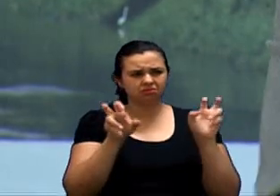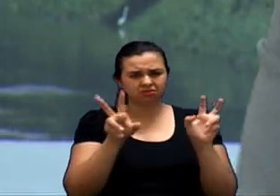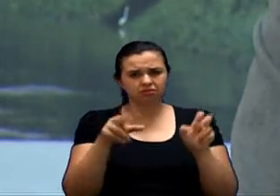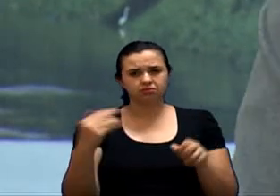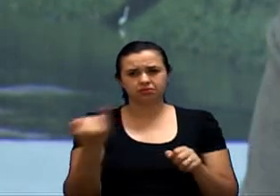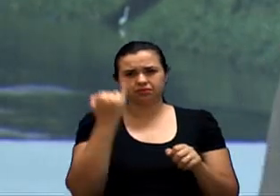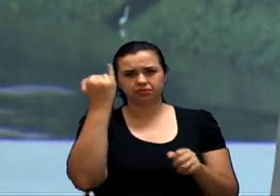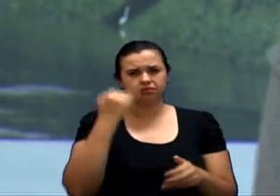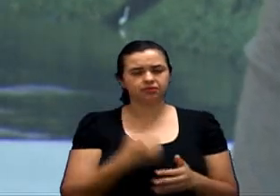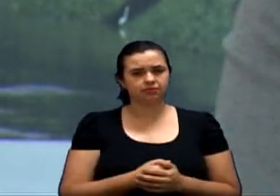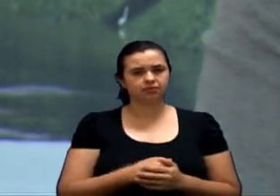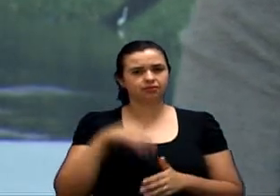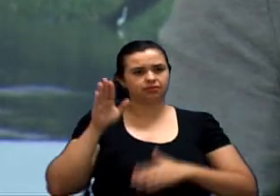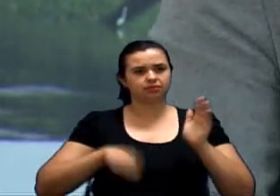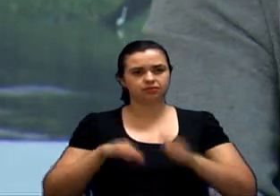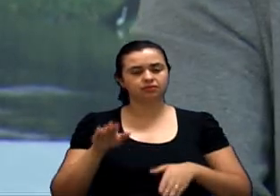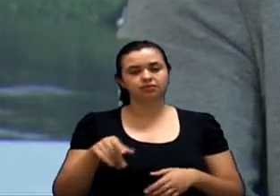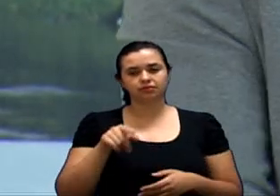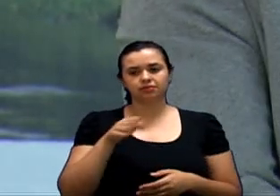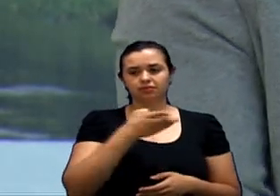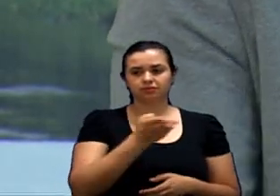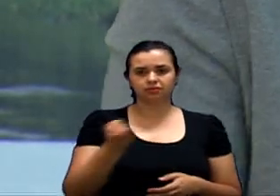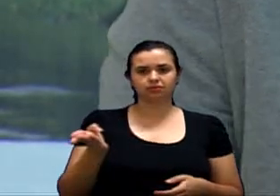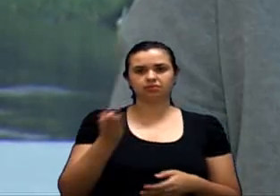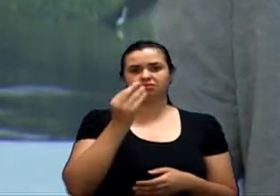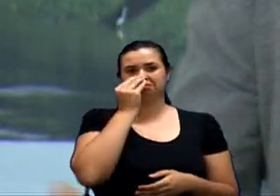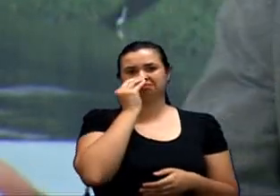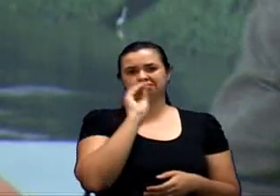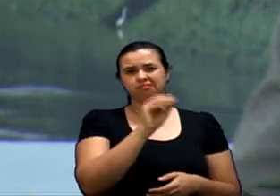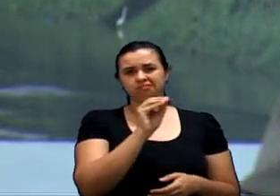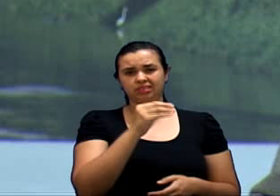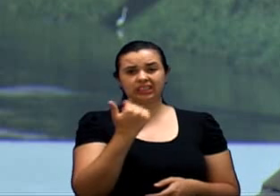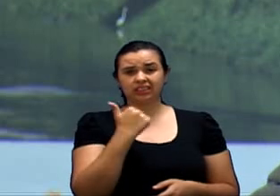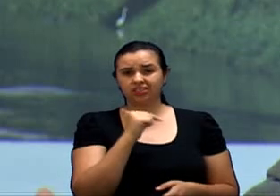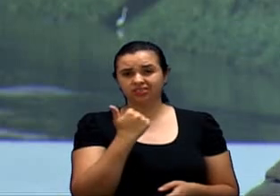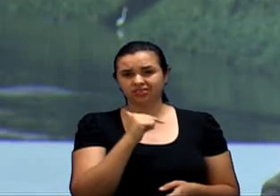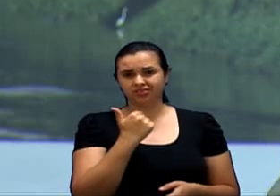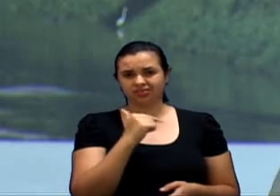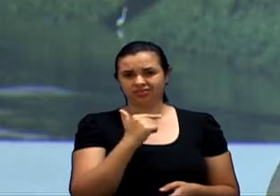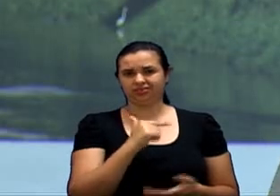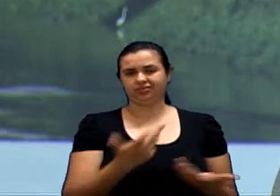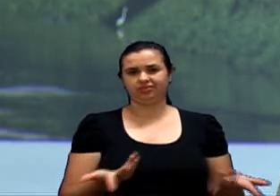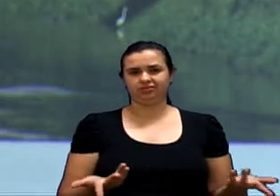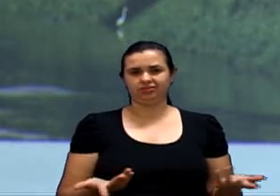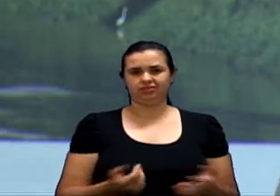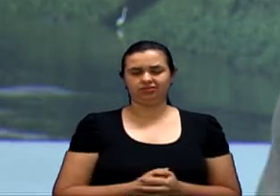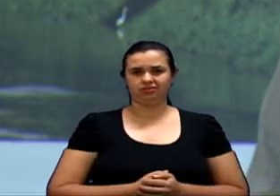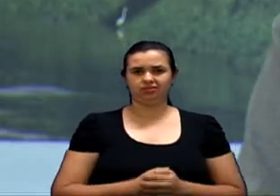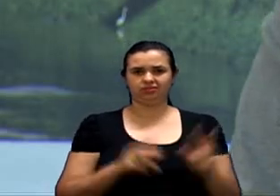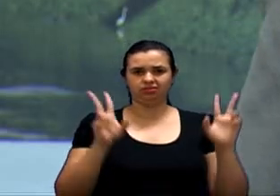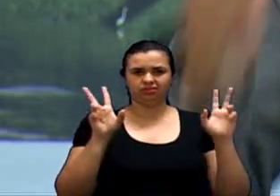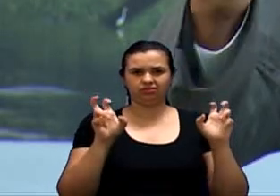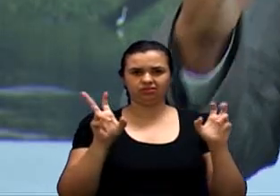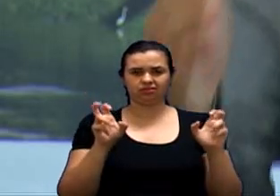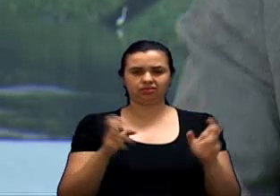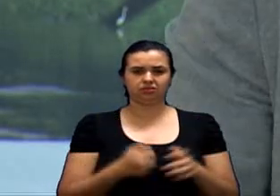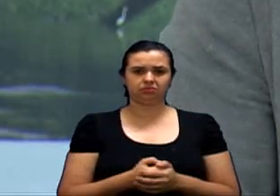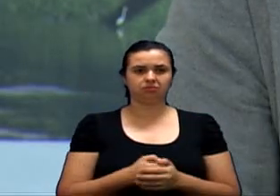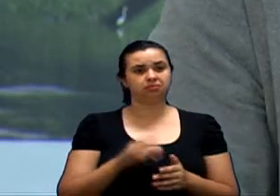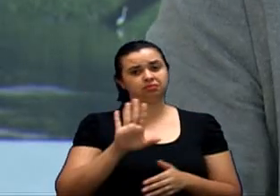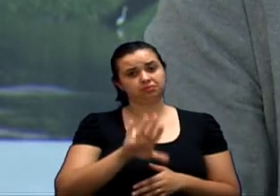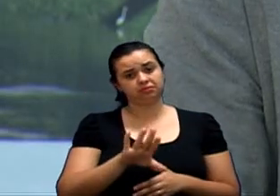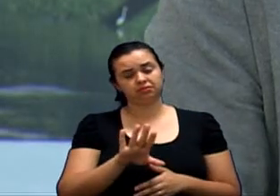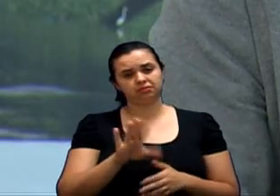sério, a gente vê aqui nessa Casa de Leis uma vereadora rindo dessa situação. Mas somos a